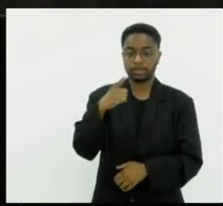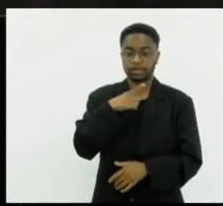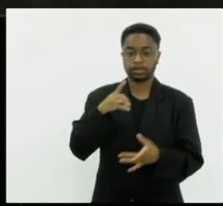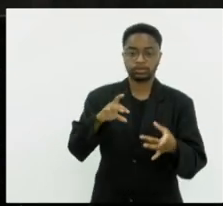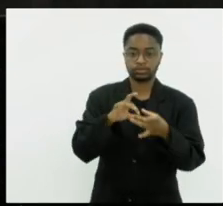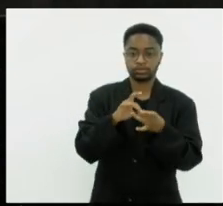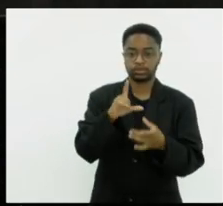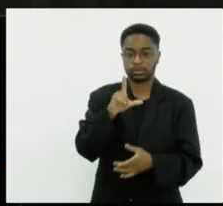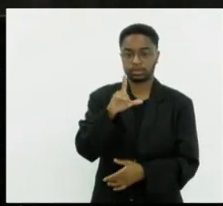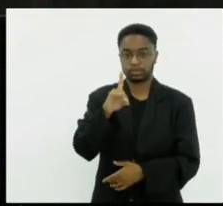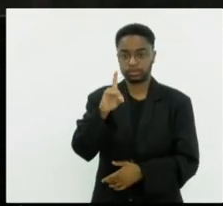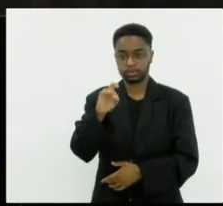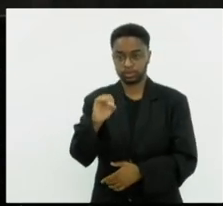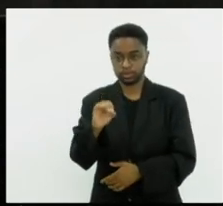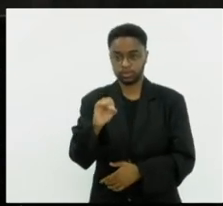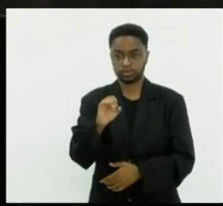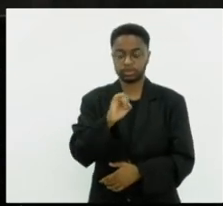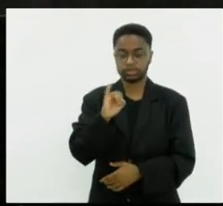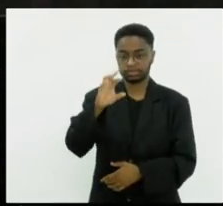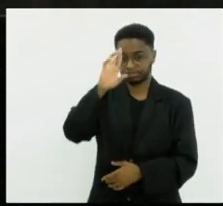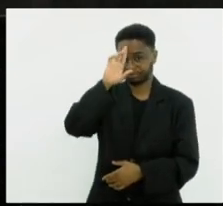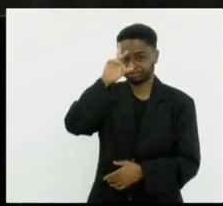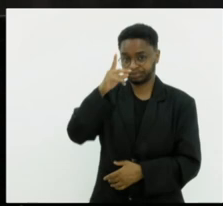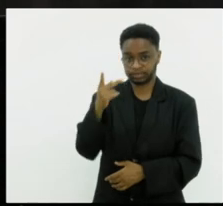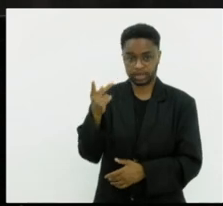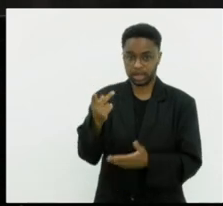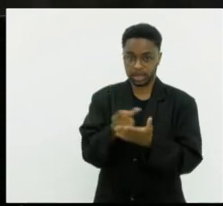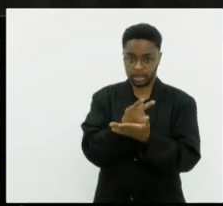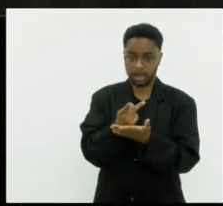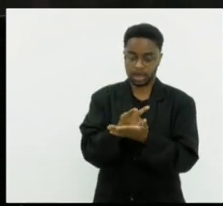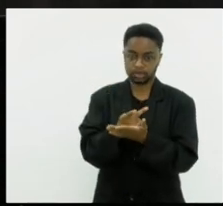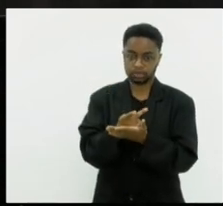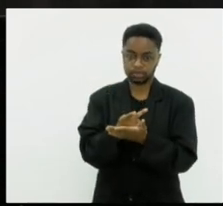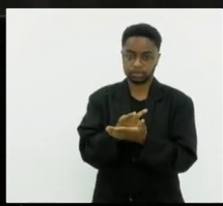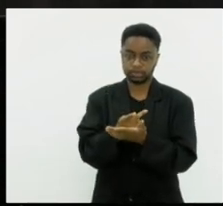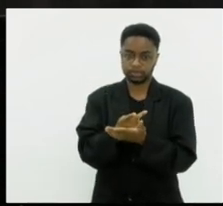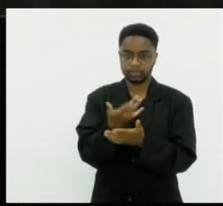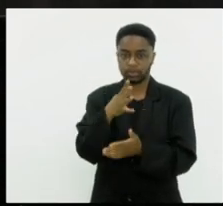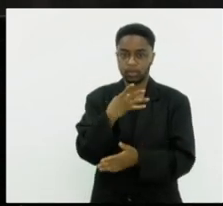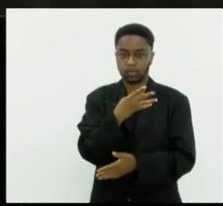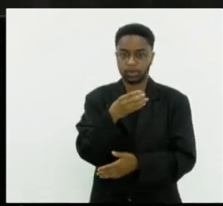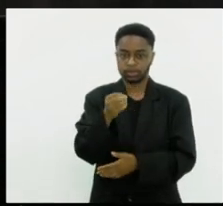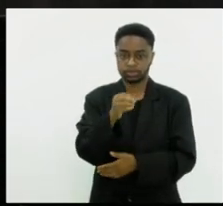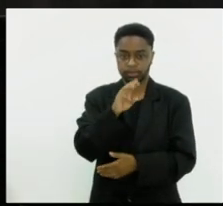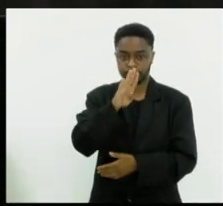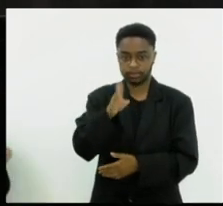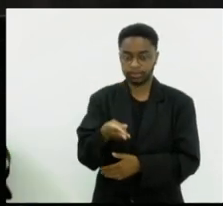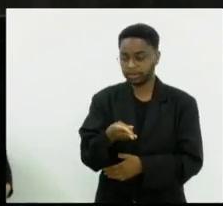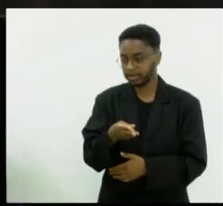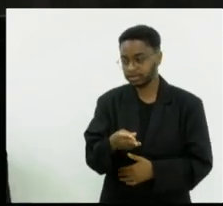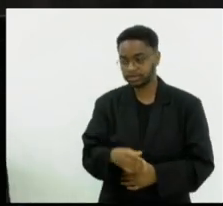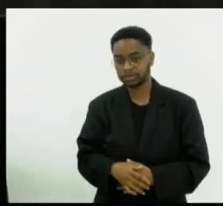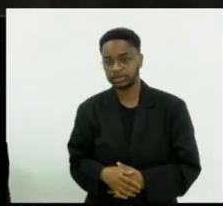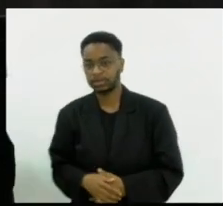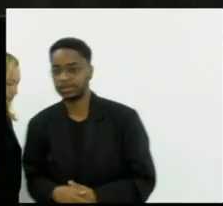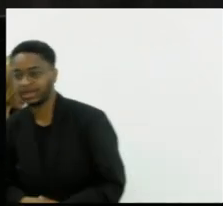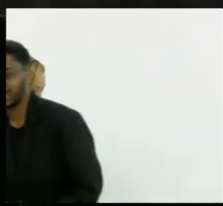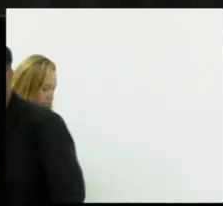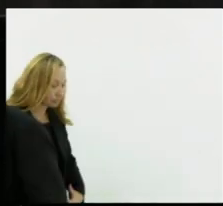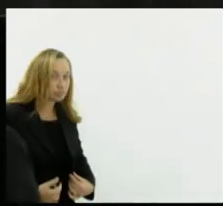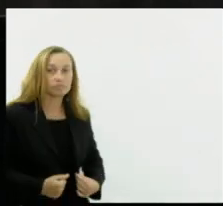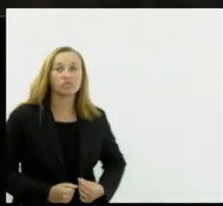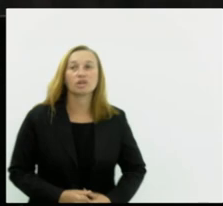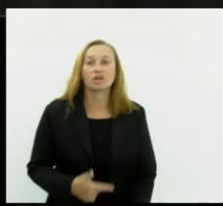LDO, salvo erro de memória, eram 400 e poucos milhões a cada ano, 24,